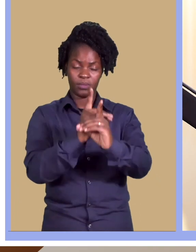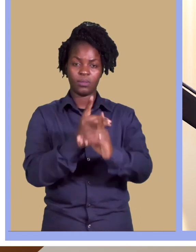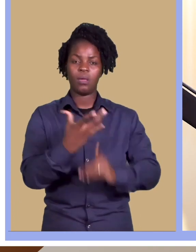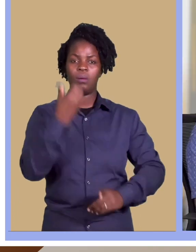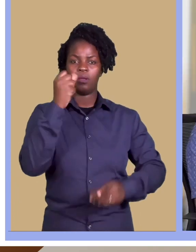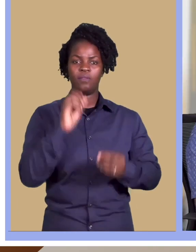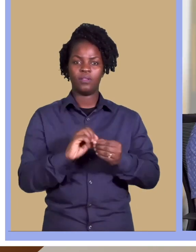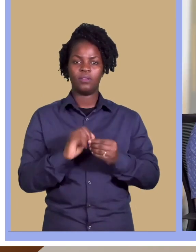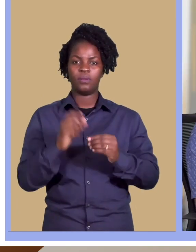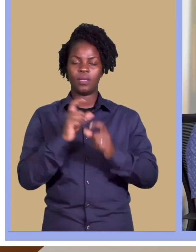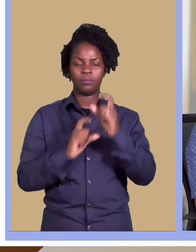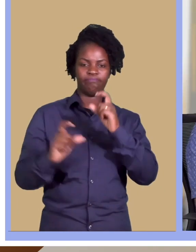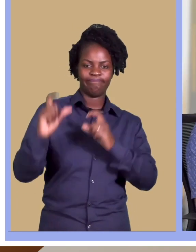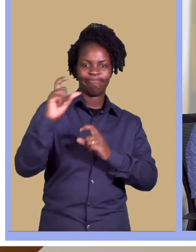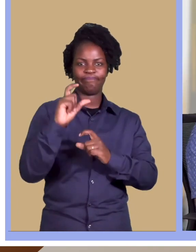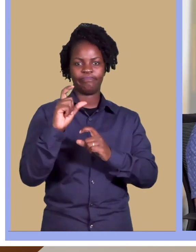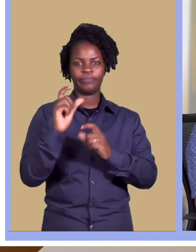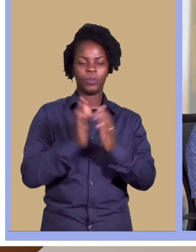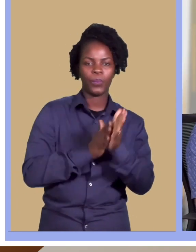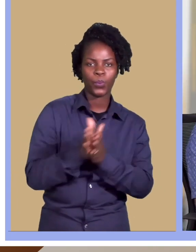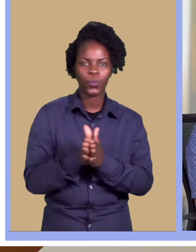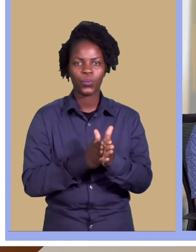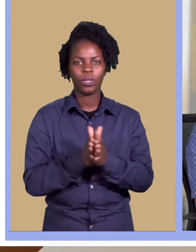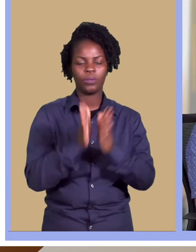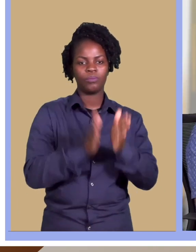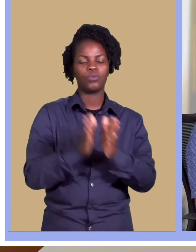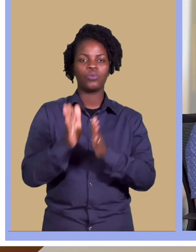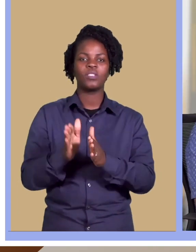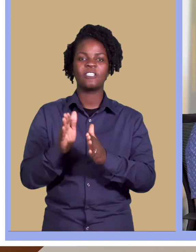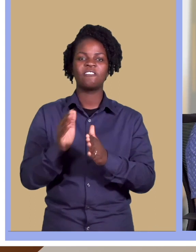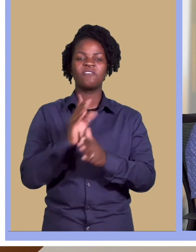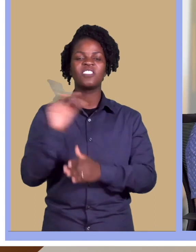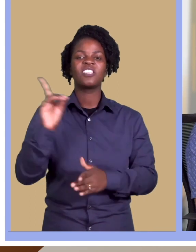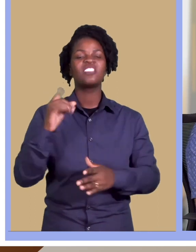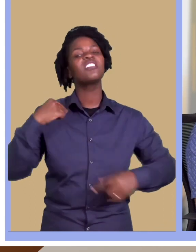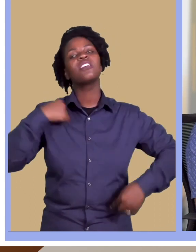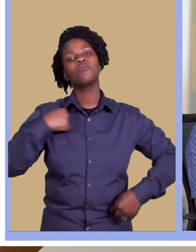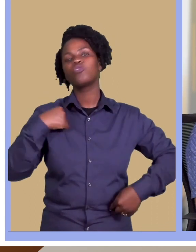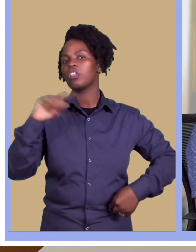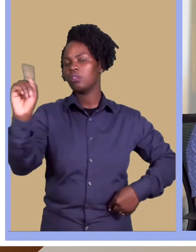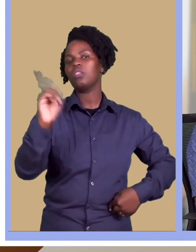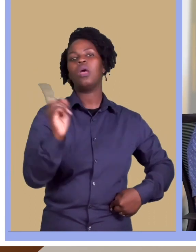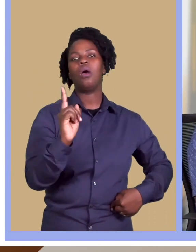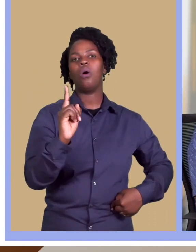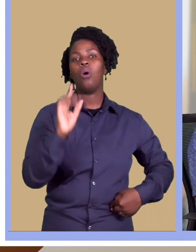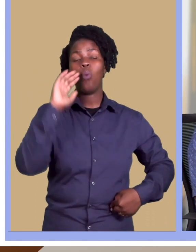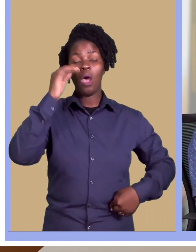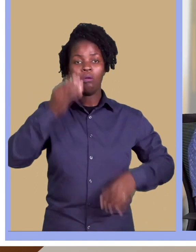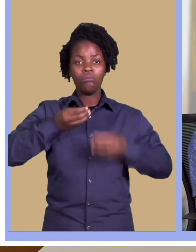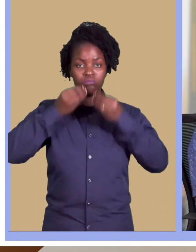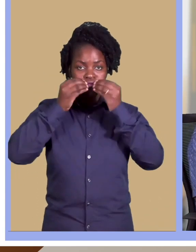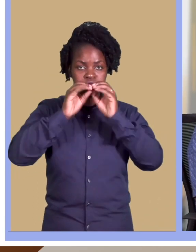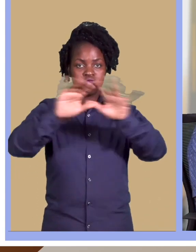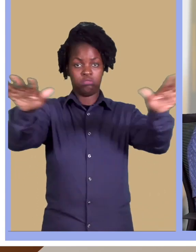tão afetadas. Né? Se tivermos informação a chegar às pessoas com deficiência, isso também pode melhorar. Não, as pessoas com deficiência não